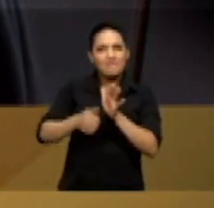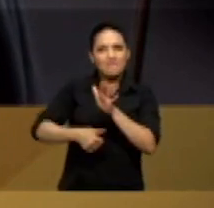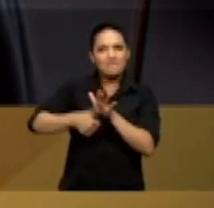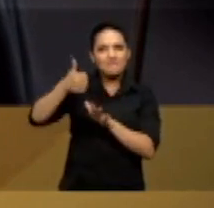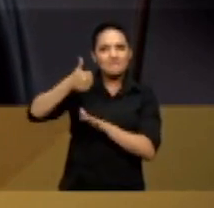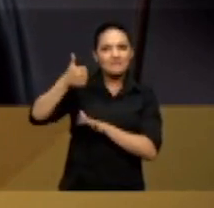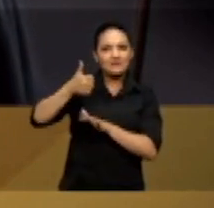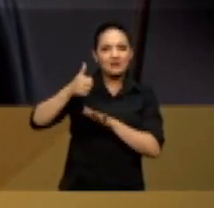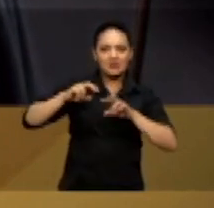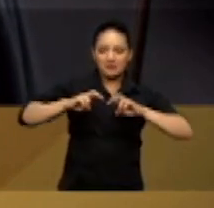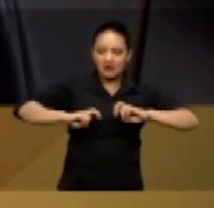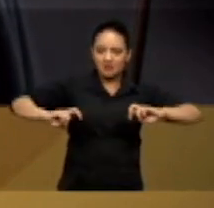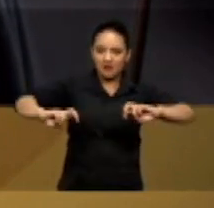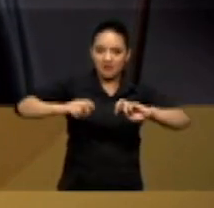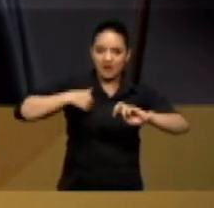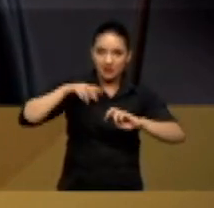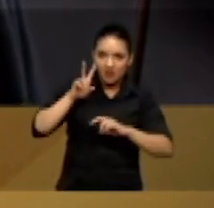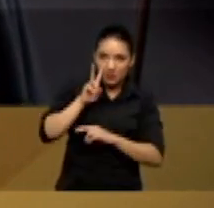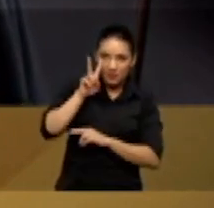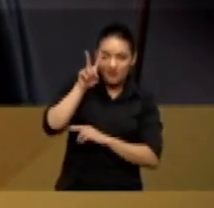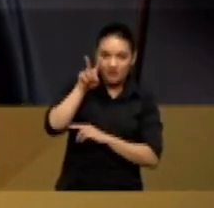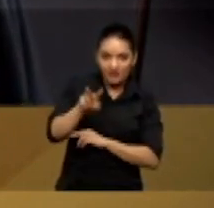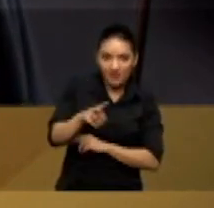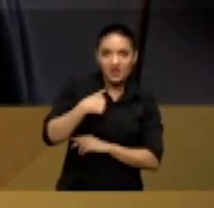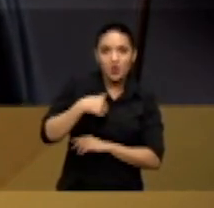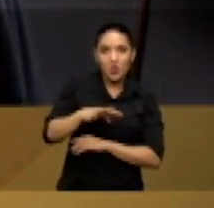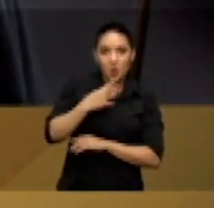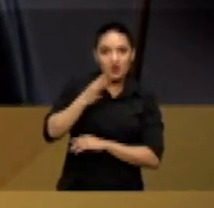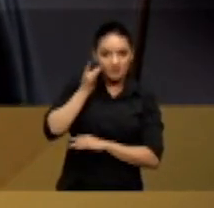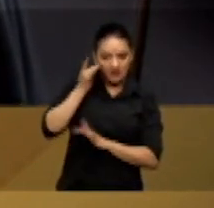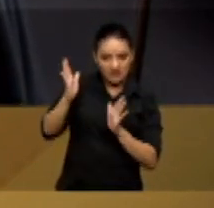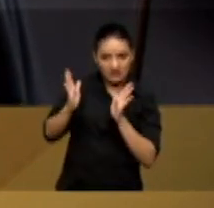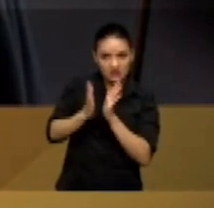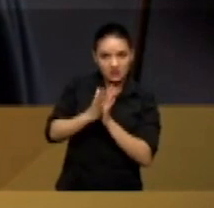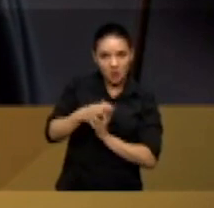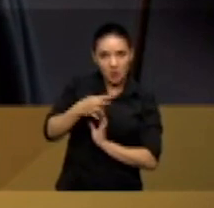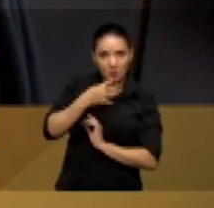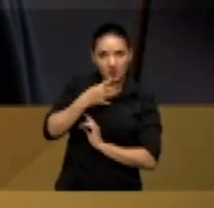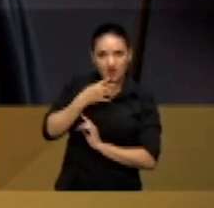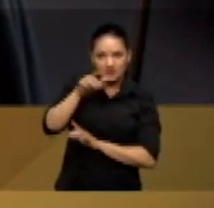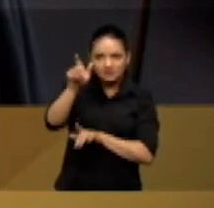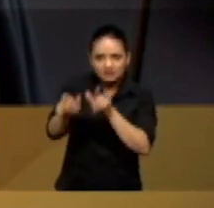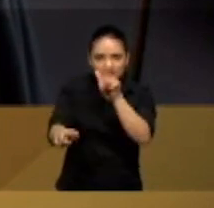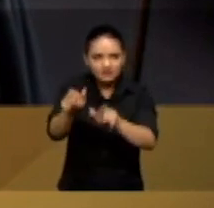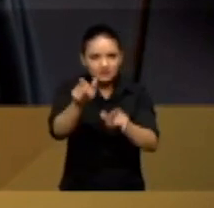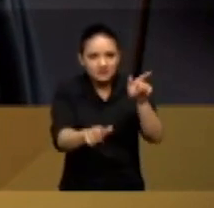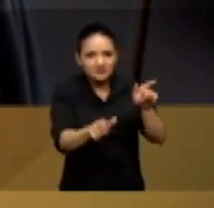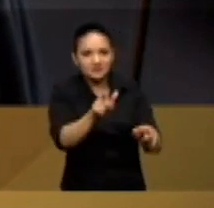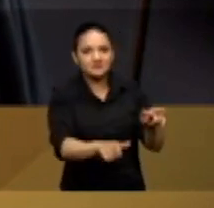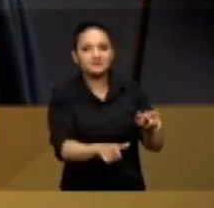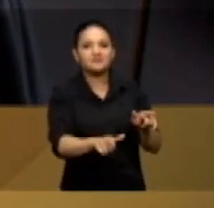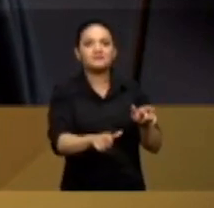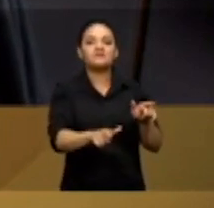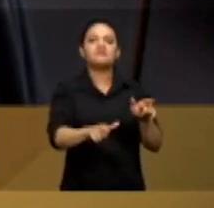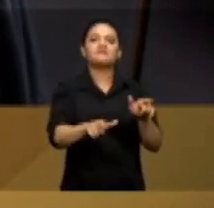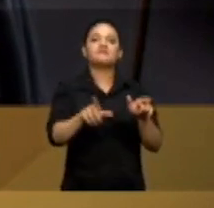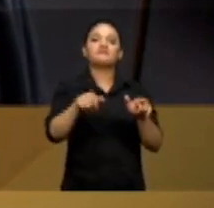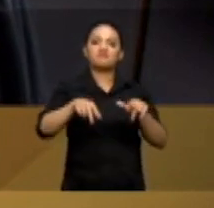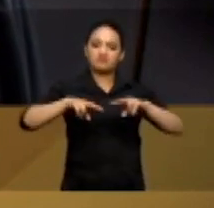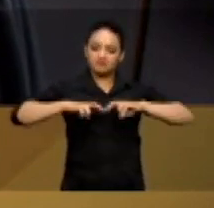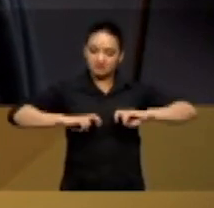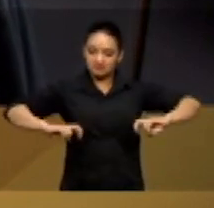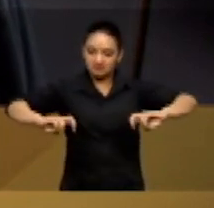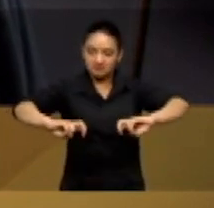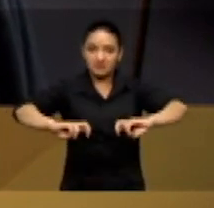composição que vi, que conheci presencialmente, por isso mesmo uma composição